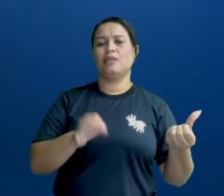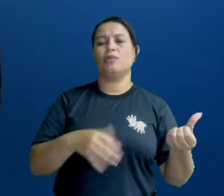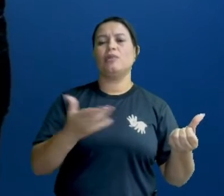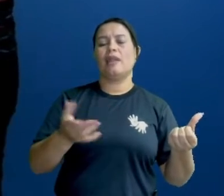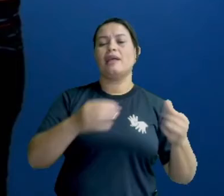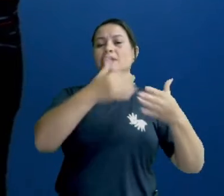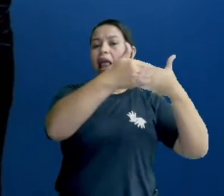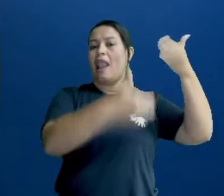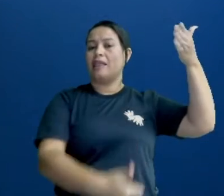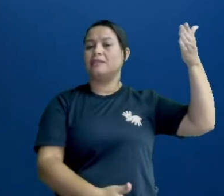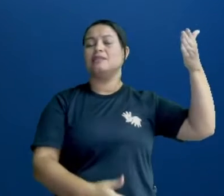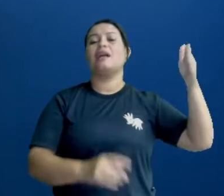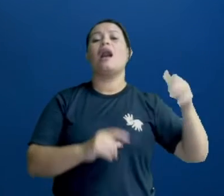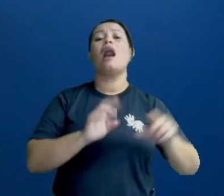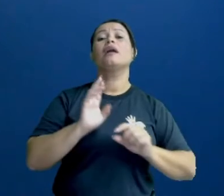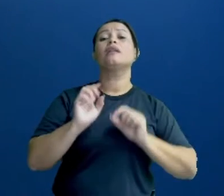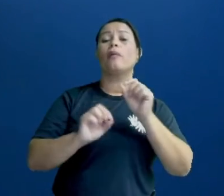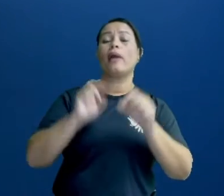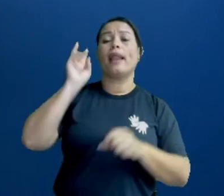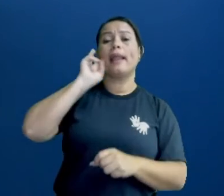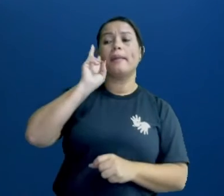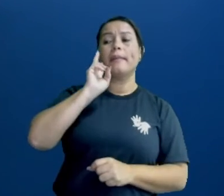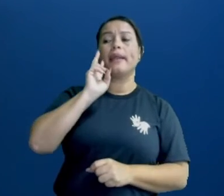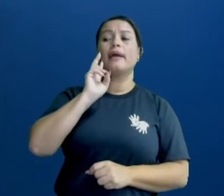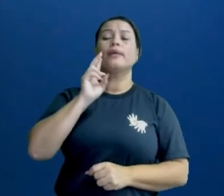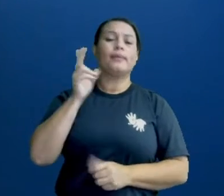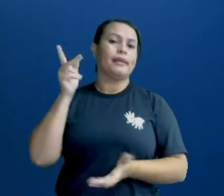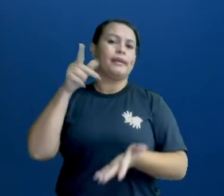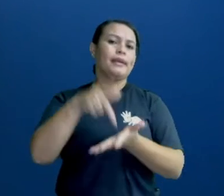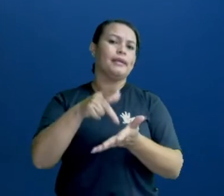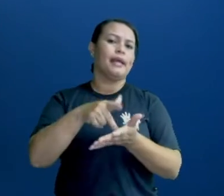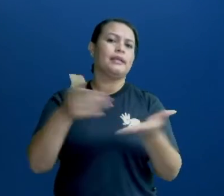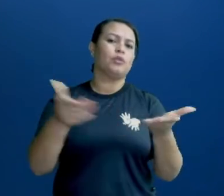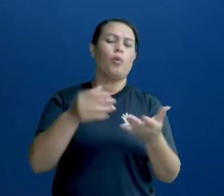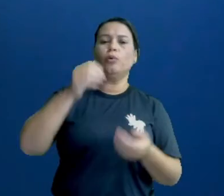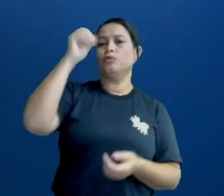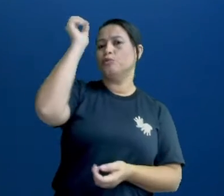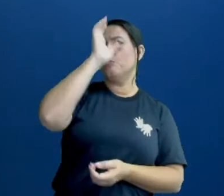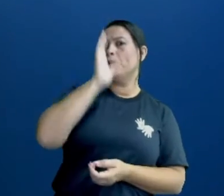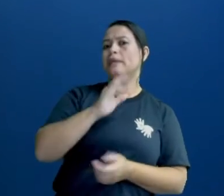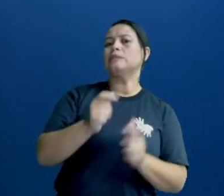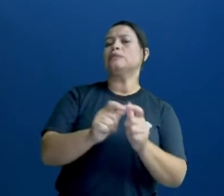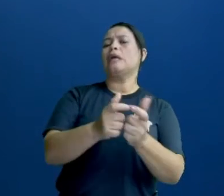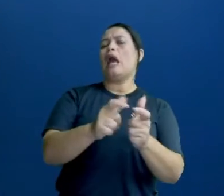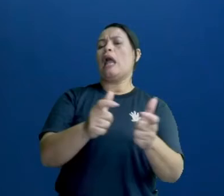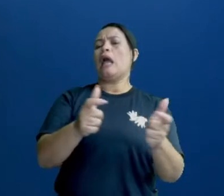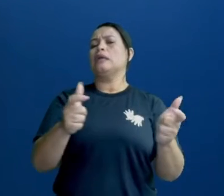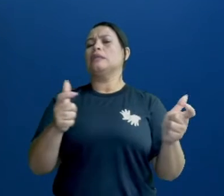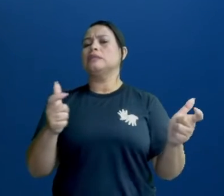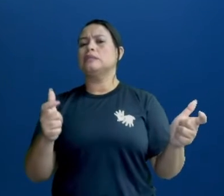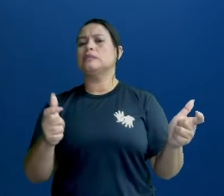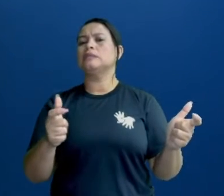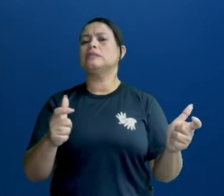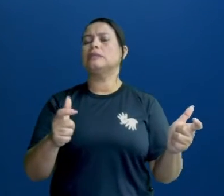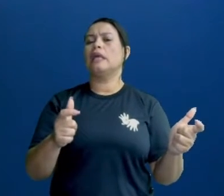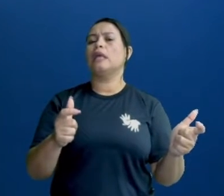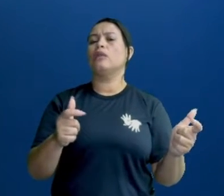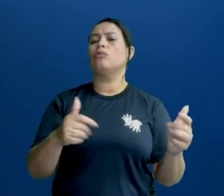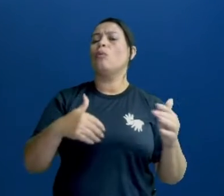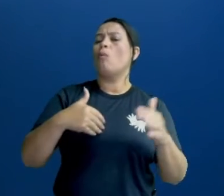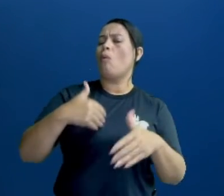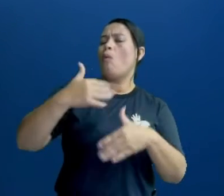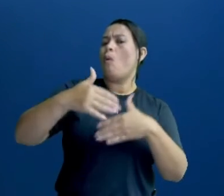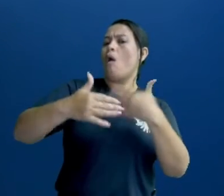nessa lista, tá? Lembrando que essa realidade de o Brasil estar crescendo num ritmo menos acelerado, ou